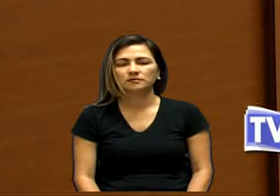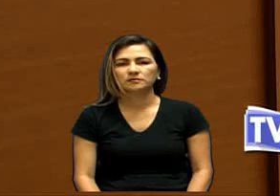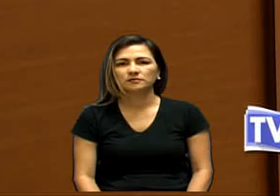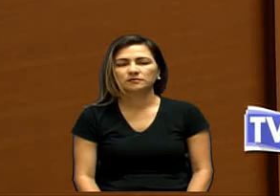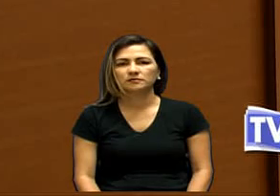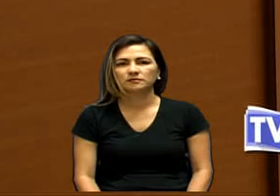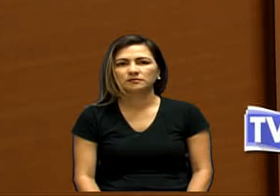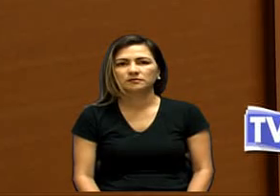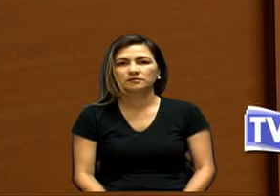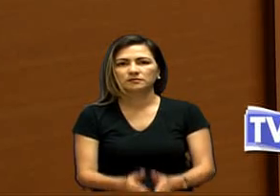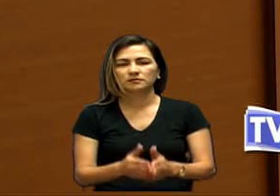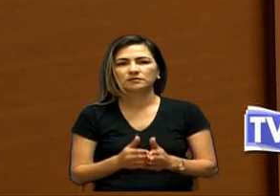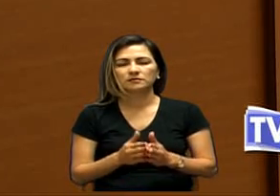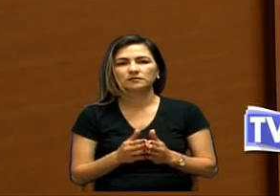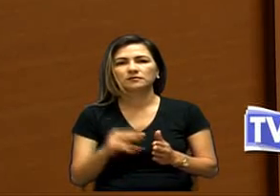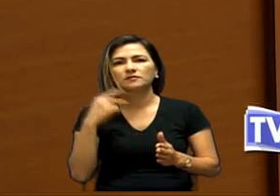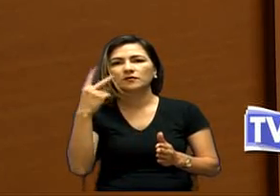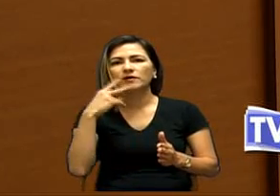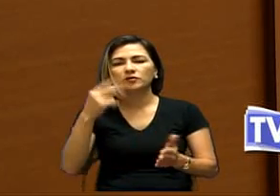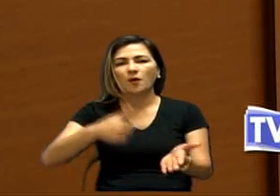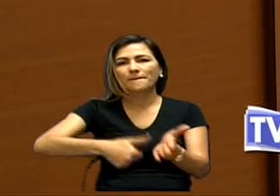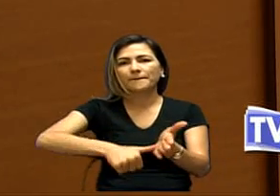Os vereadores à presença, não temos ainda.